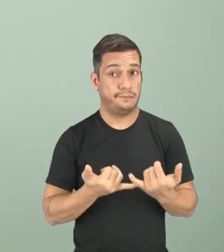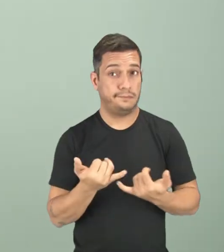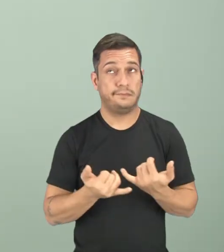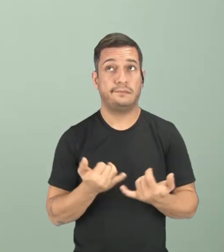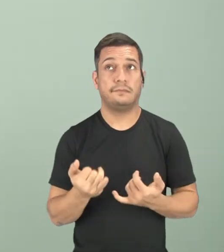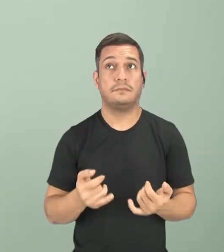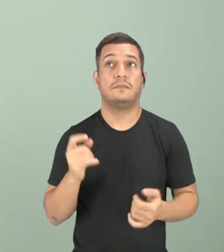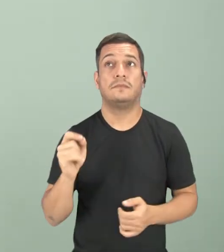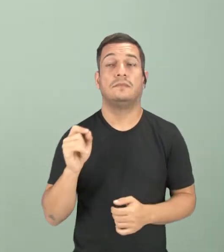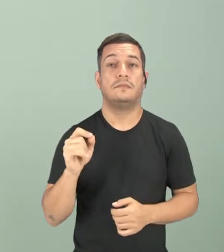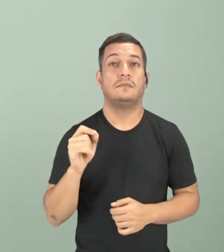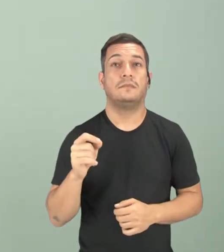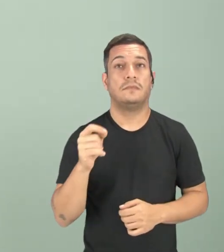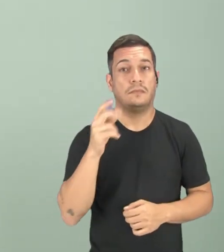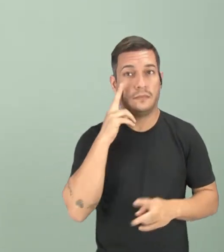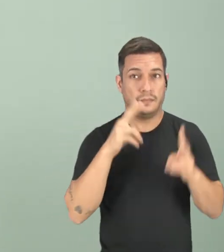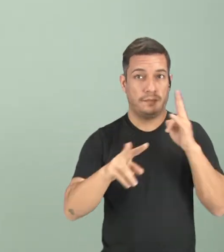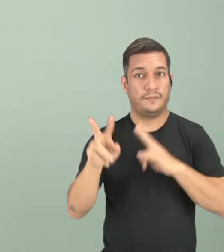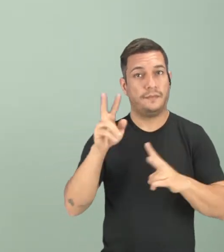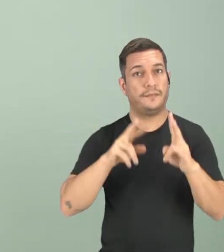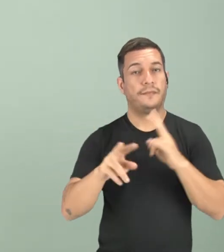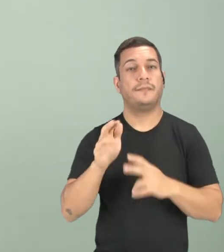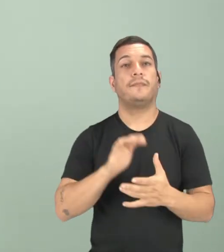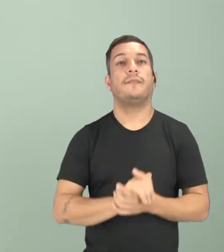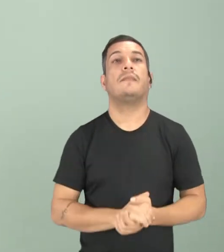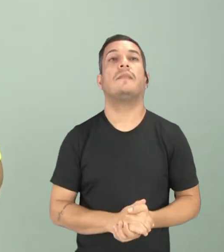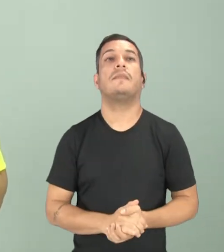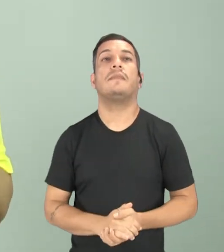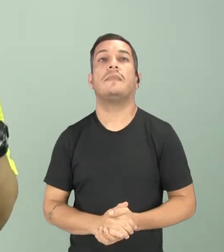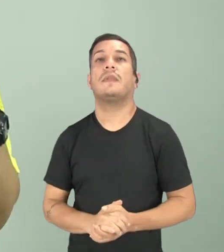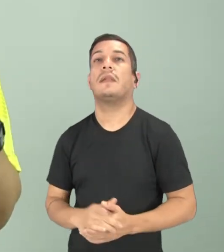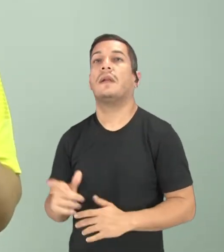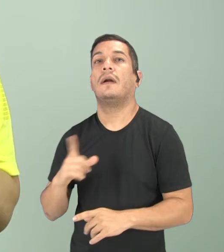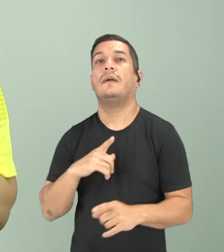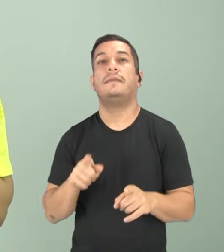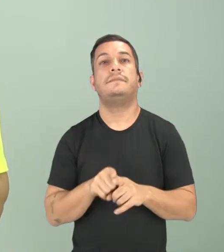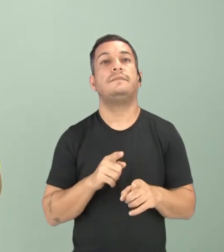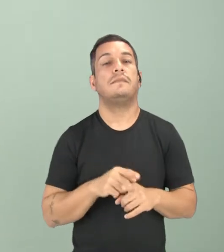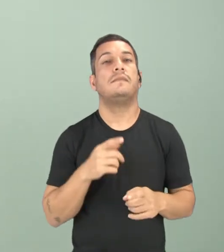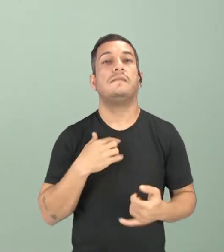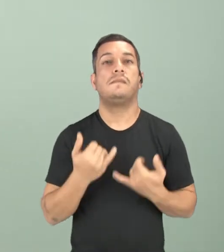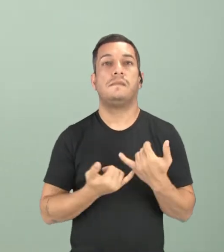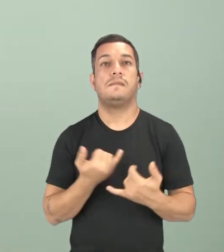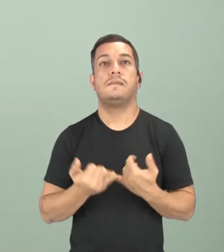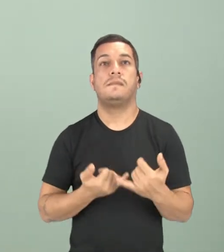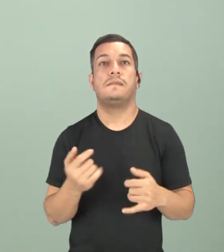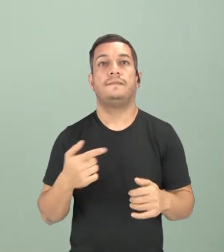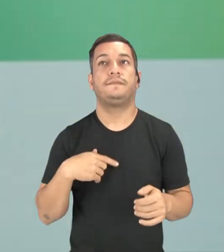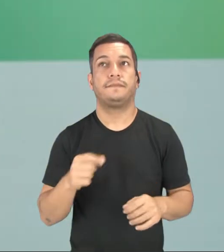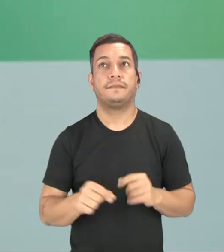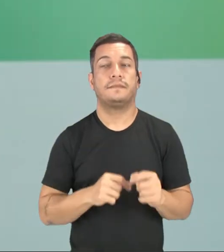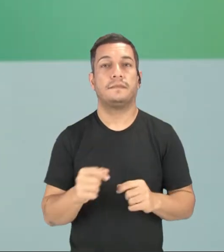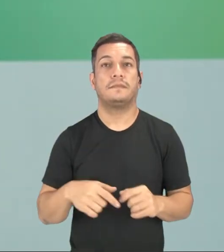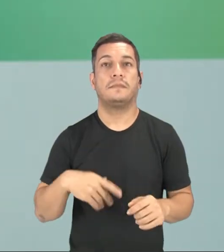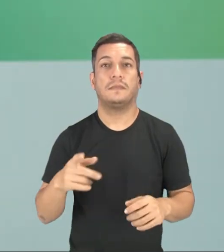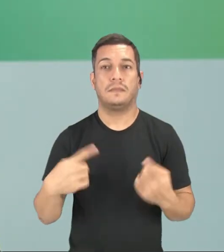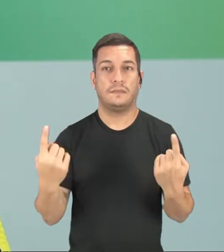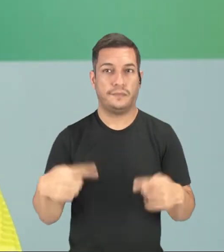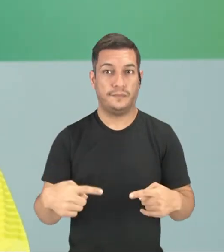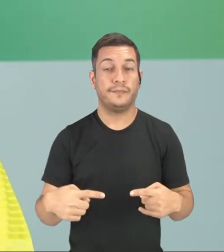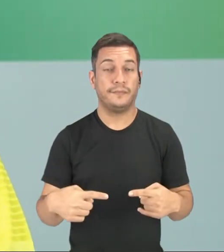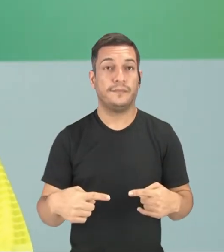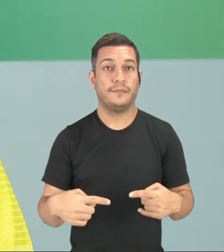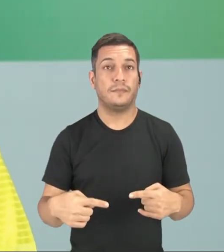são brincadeiras, eles têm um cunho lúdico, essas que eu estou mostrando para vocês. Agora a gente vai trazer um pouco das brincadeiras que elas têm mais um